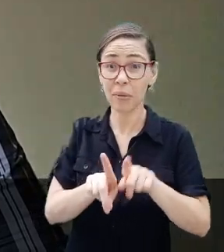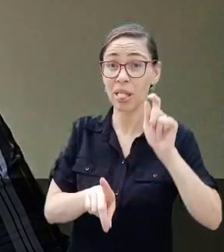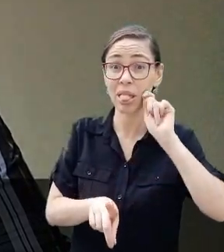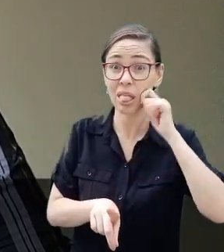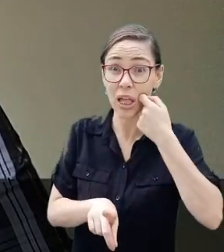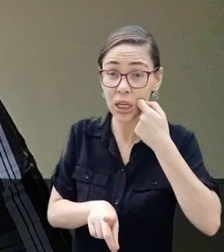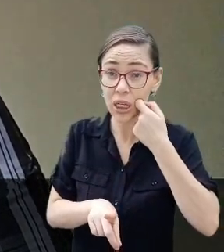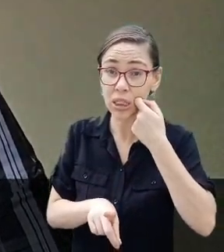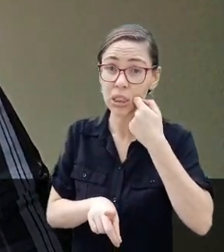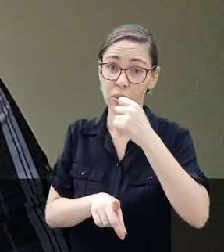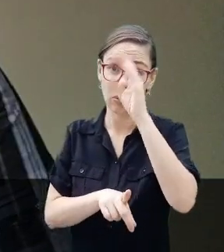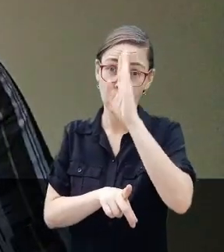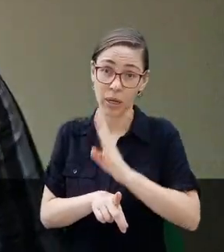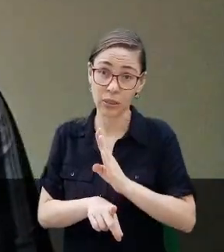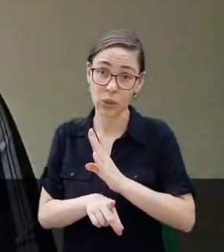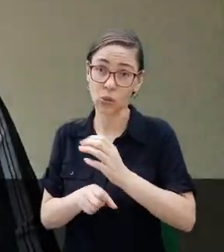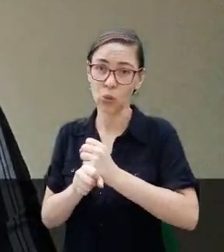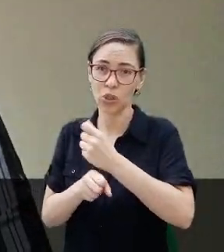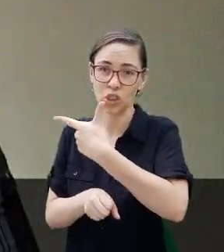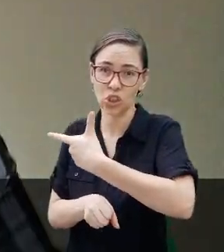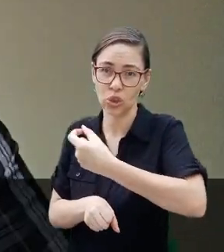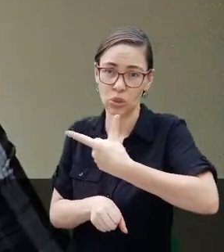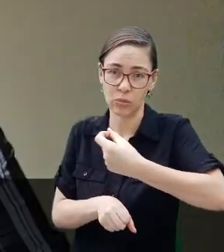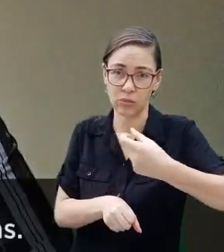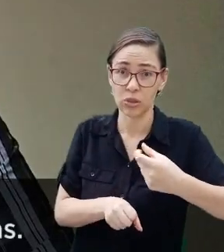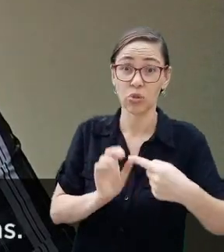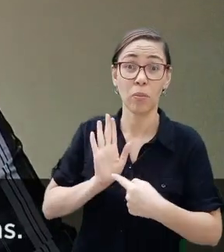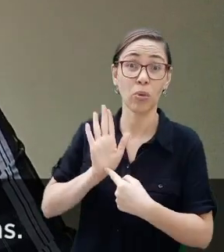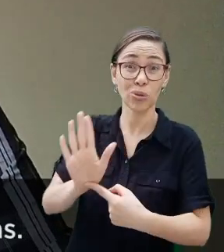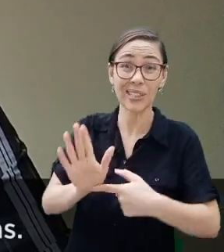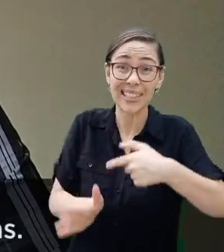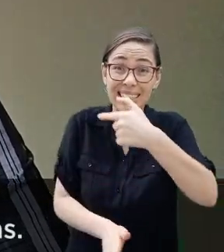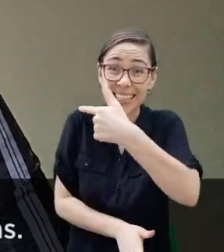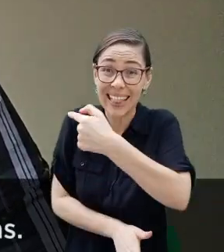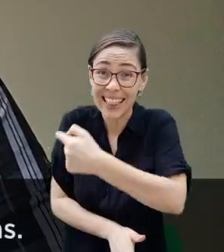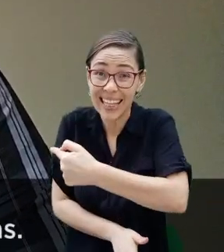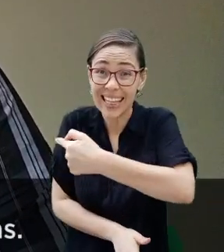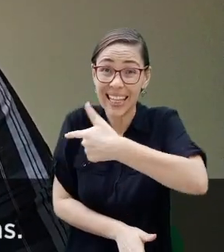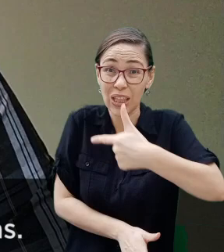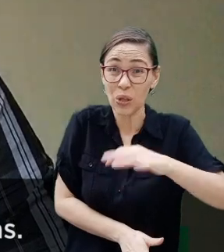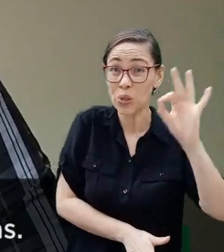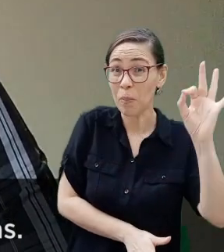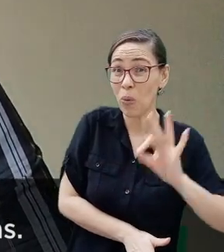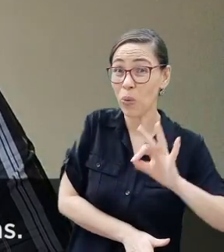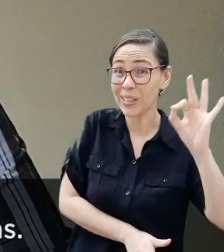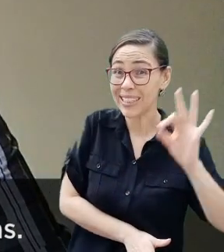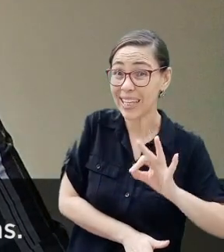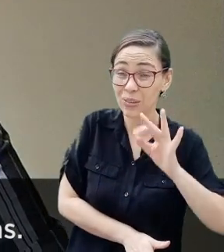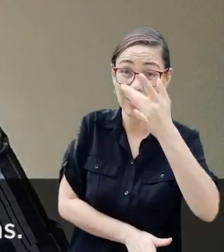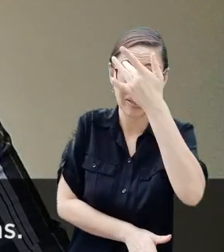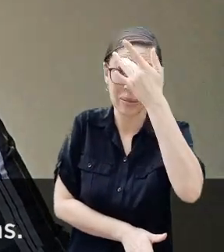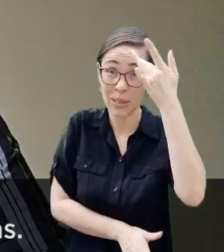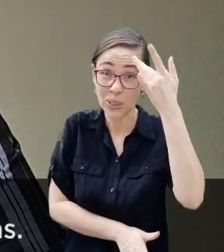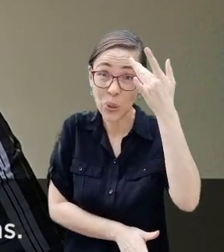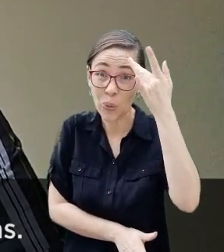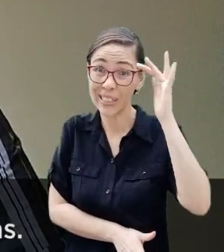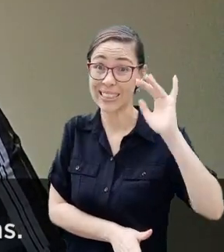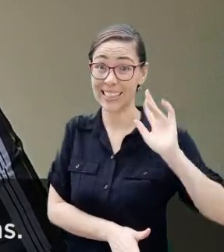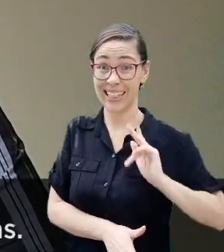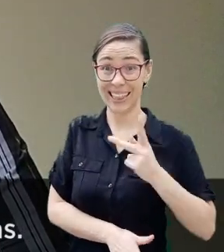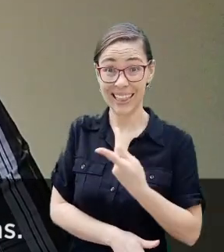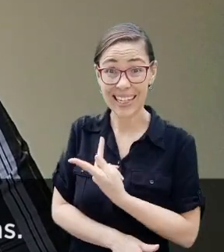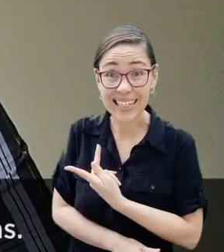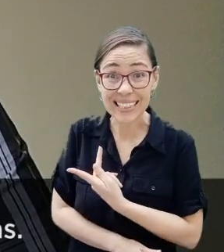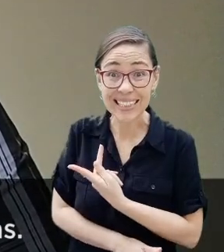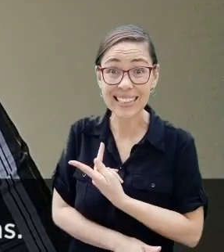Um estudo do início deste ano, 2020, nos mostra que cerca de 72% das pessoas trans que têm ideação suicida